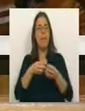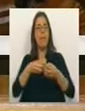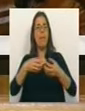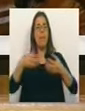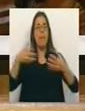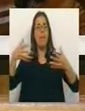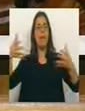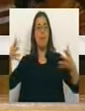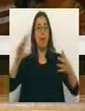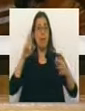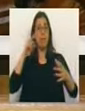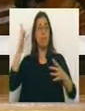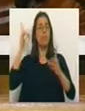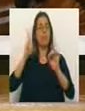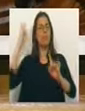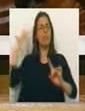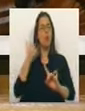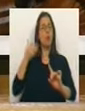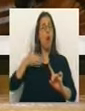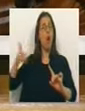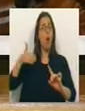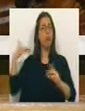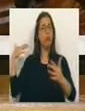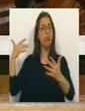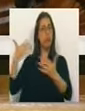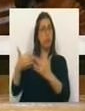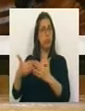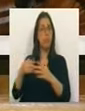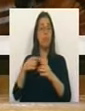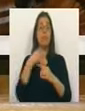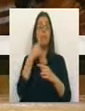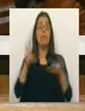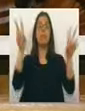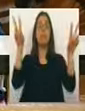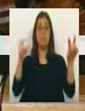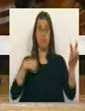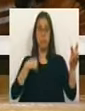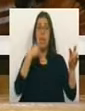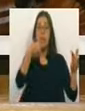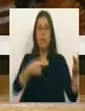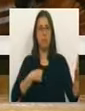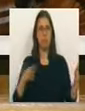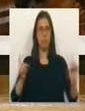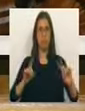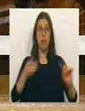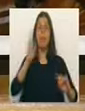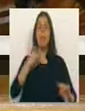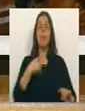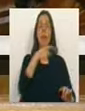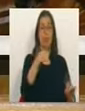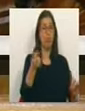crescimento em volume observada desde 2011. Esta afirmação não é minha, não é do